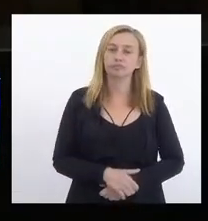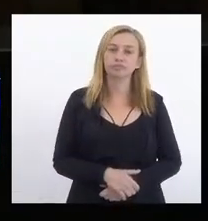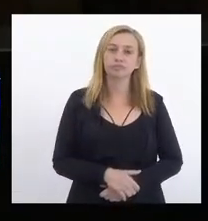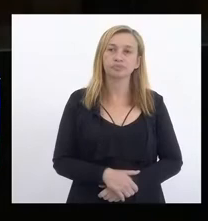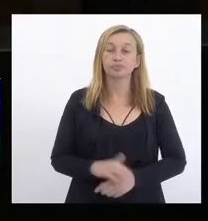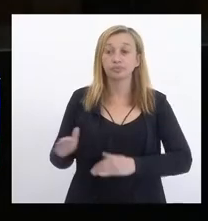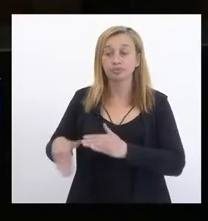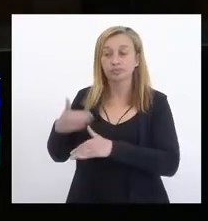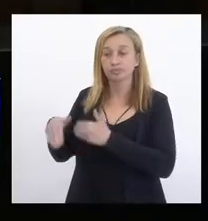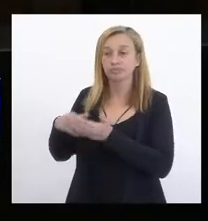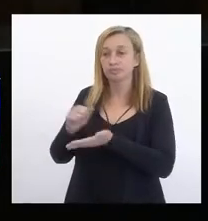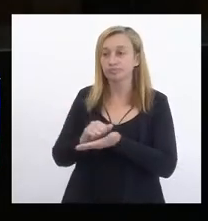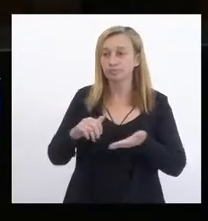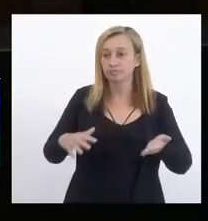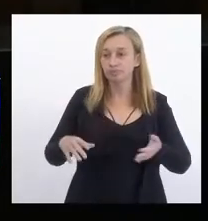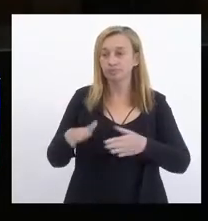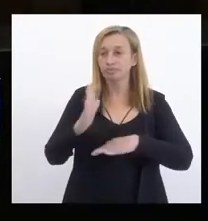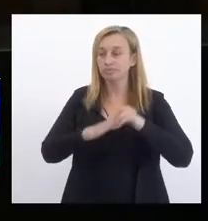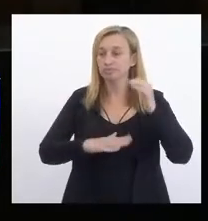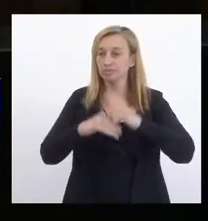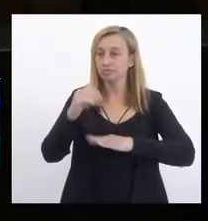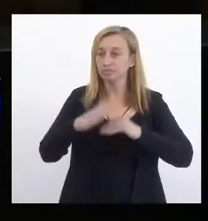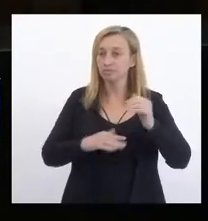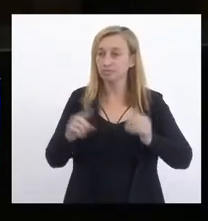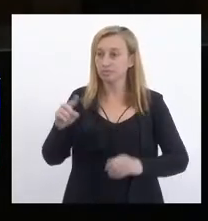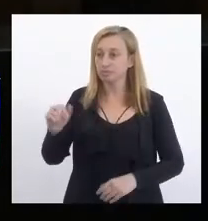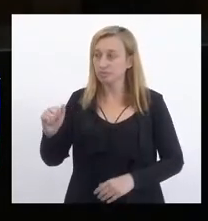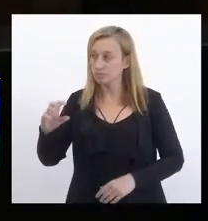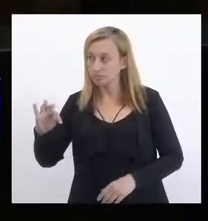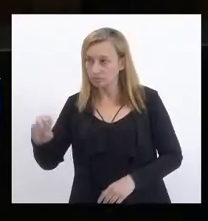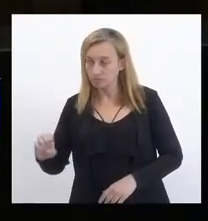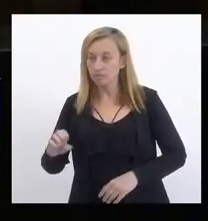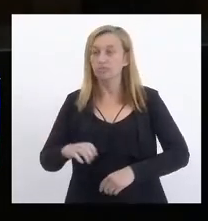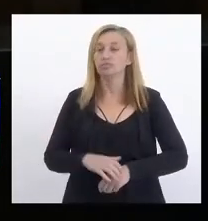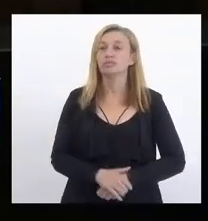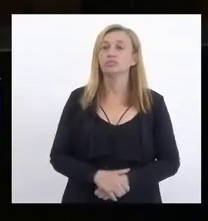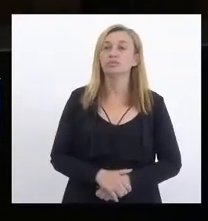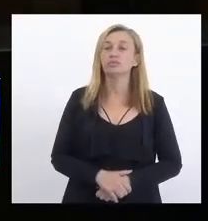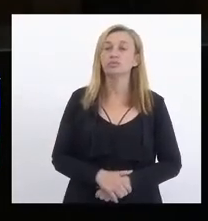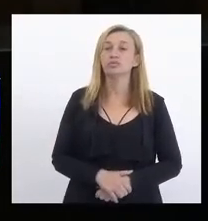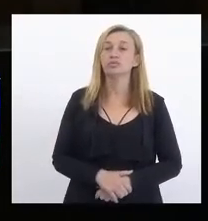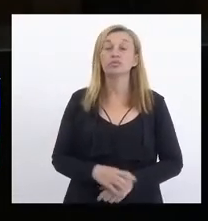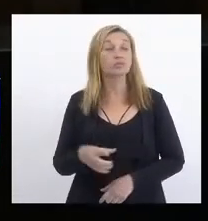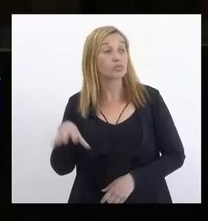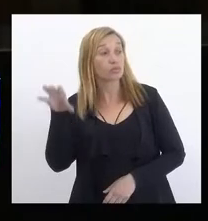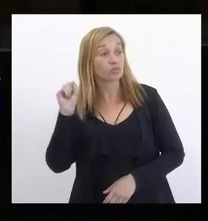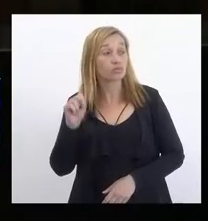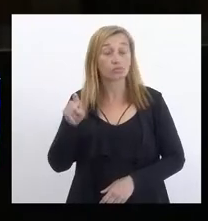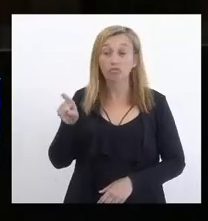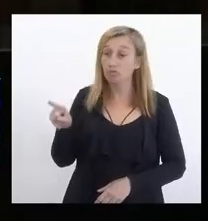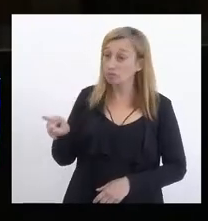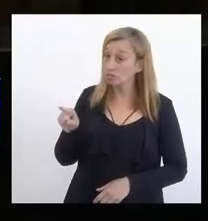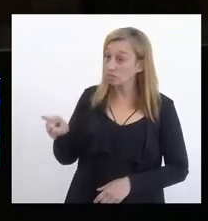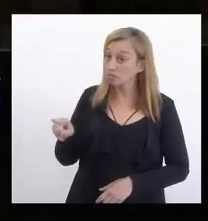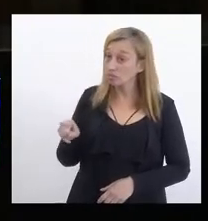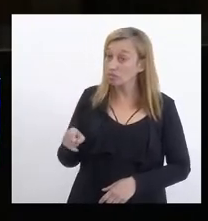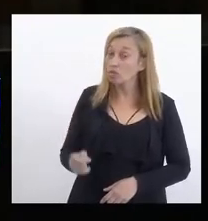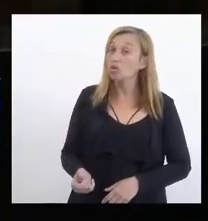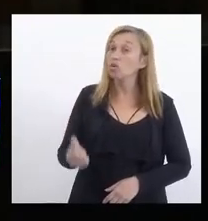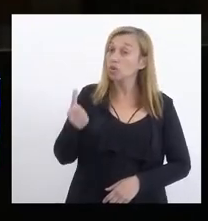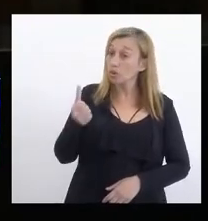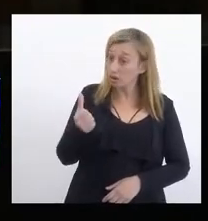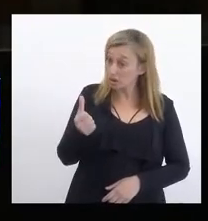desenvolve suas atividades profissionais na Zona Oeste, o que nós ouvimos lá, quase na